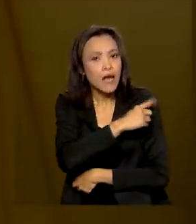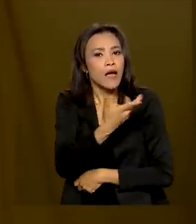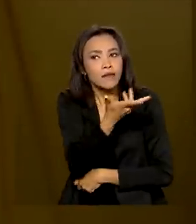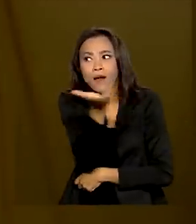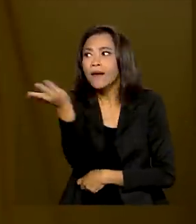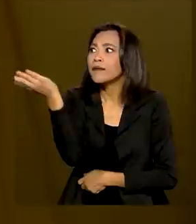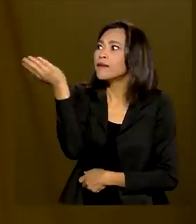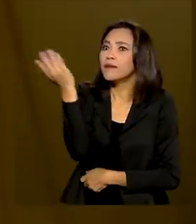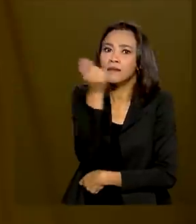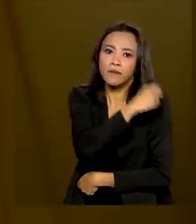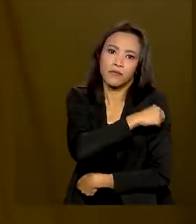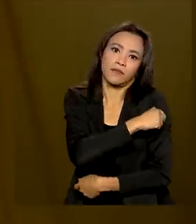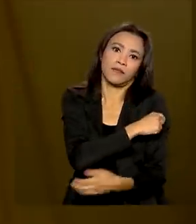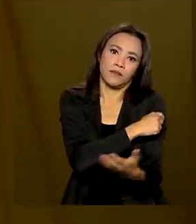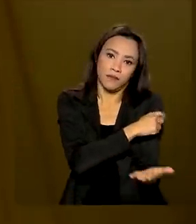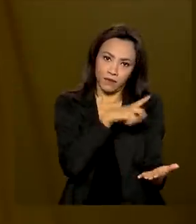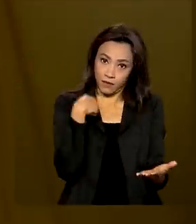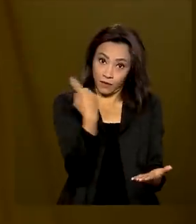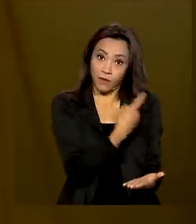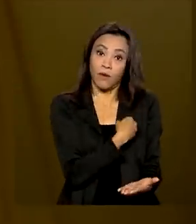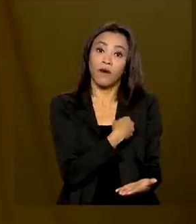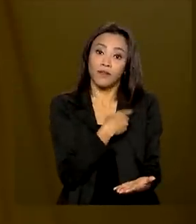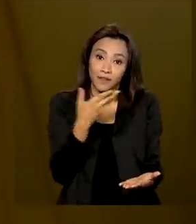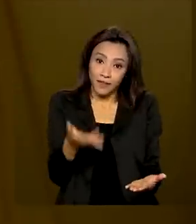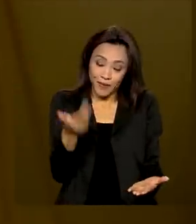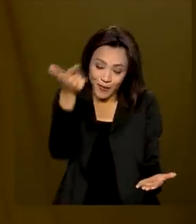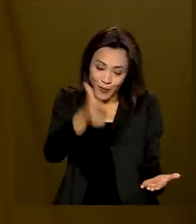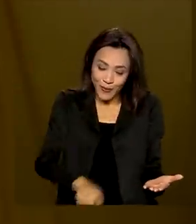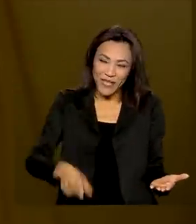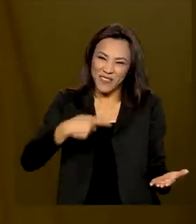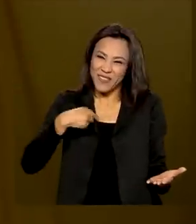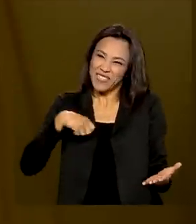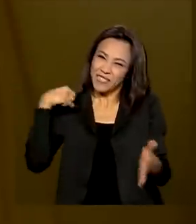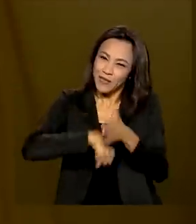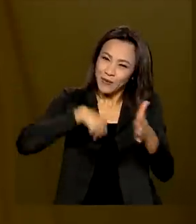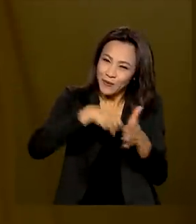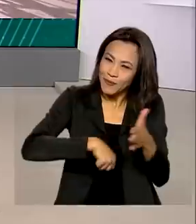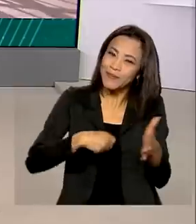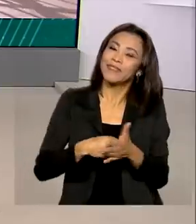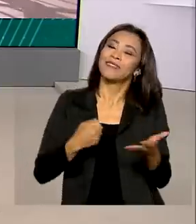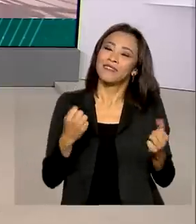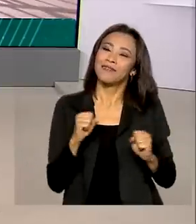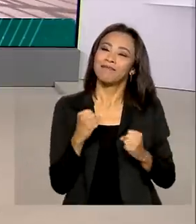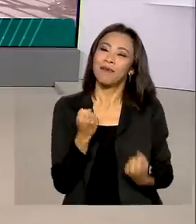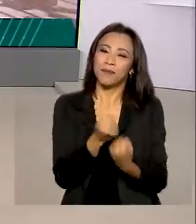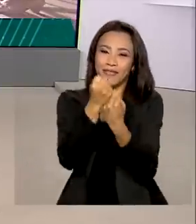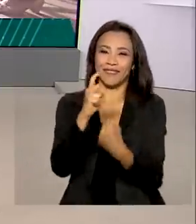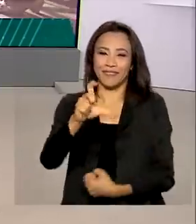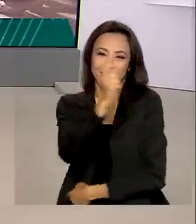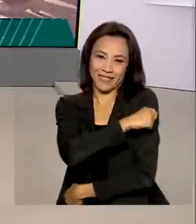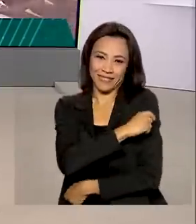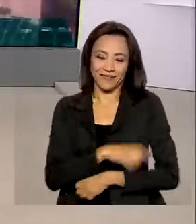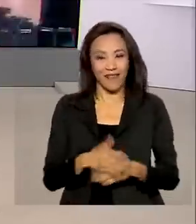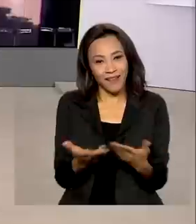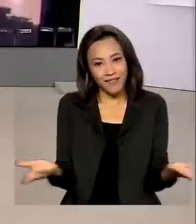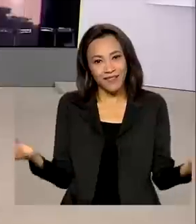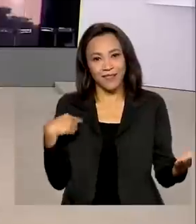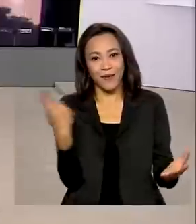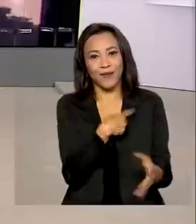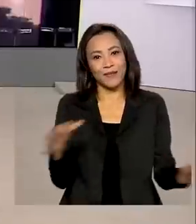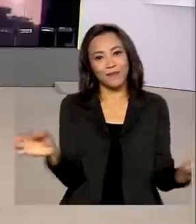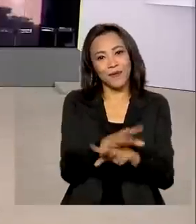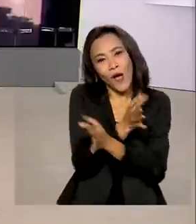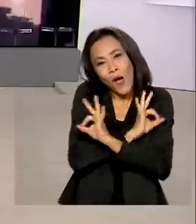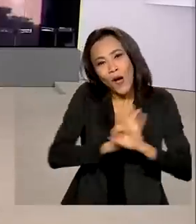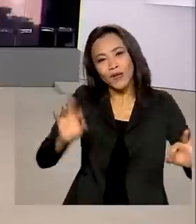as vacinas estão disponíveis e nós estamos aqui mais uma vez nessa batalha pelas vacinas é isso a gente fica por aqui